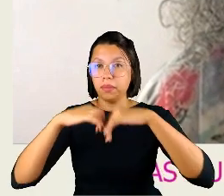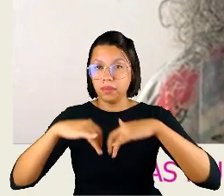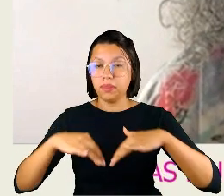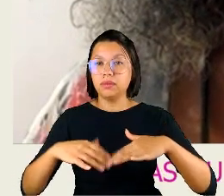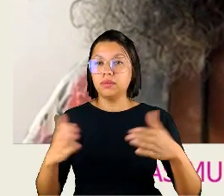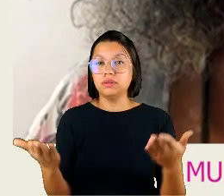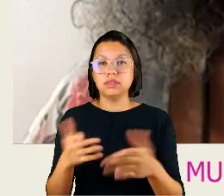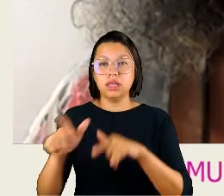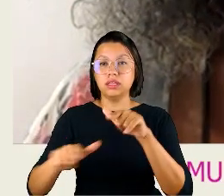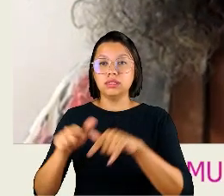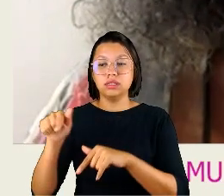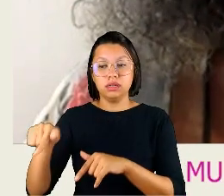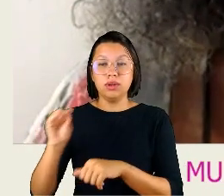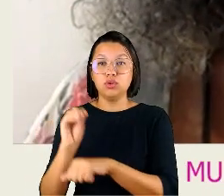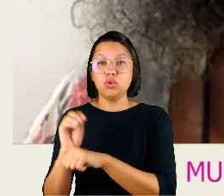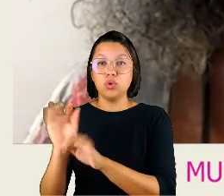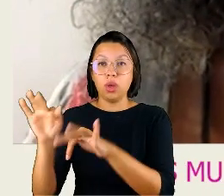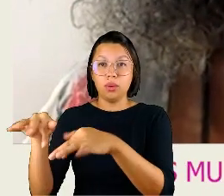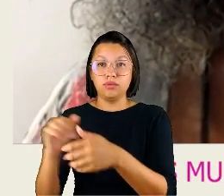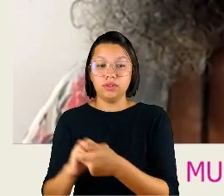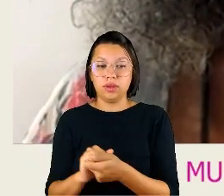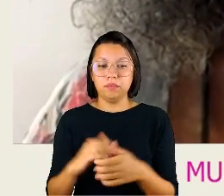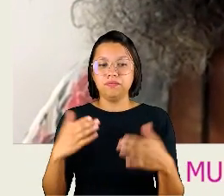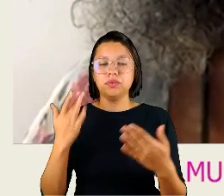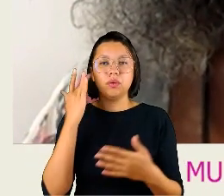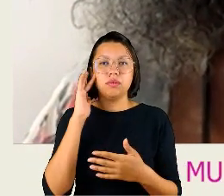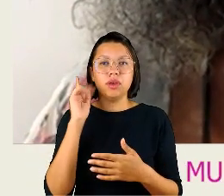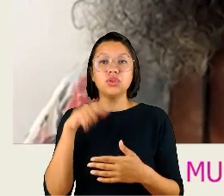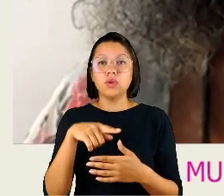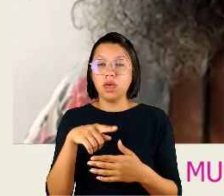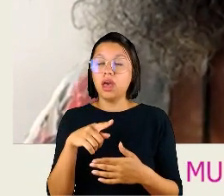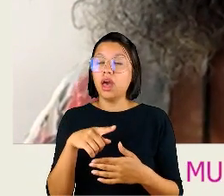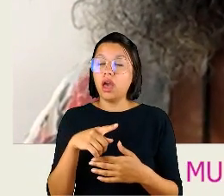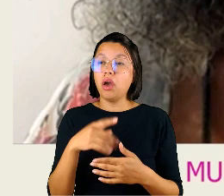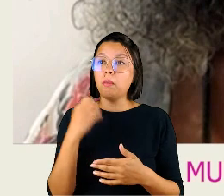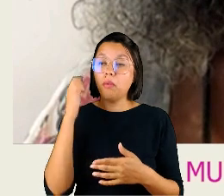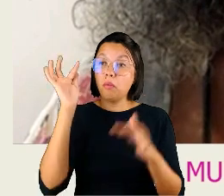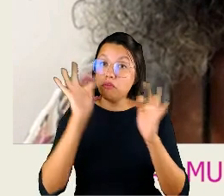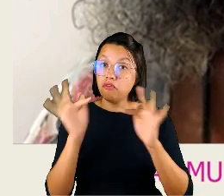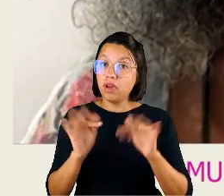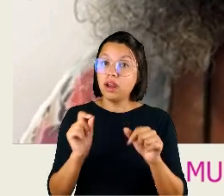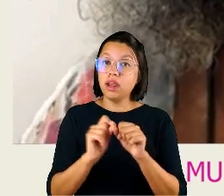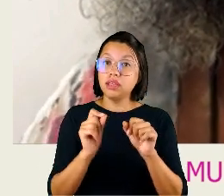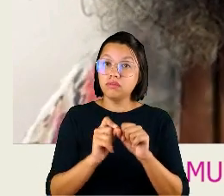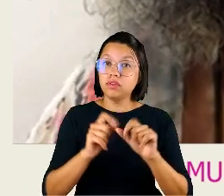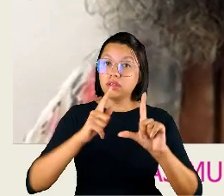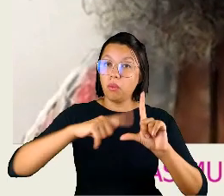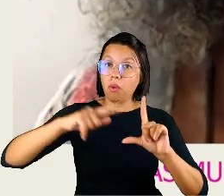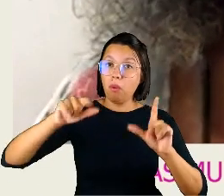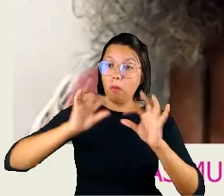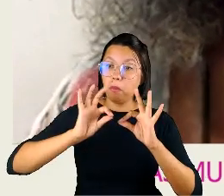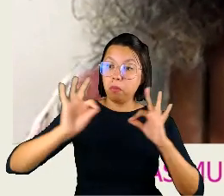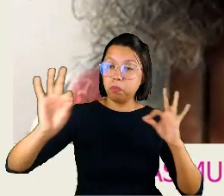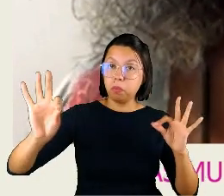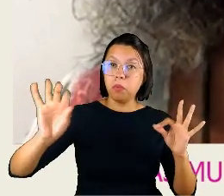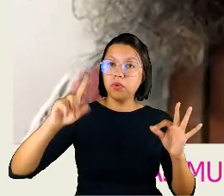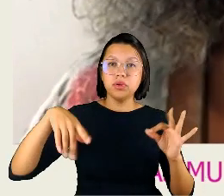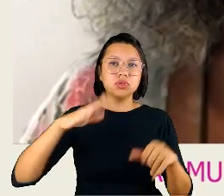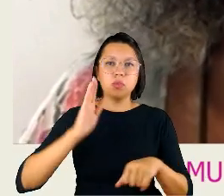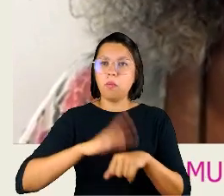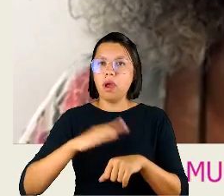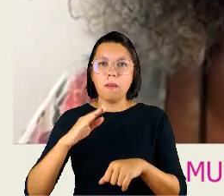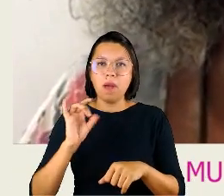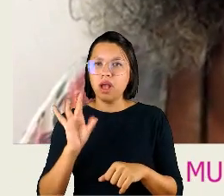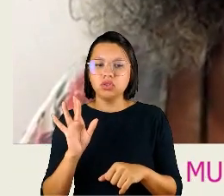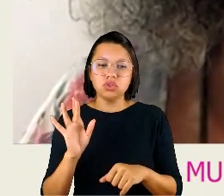dessa trabalhadora do cuidado final. Então, acho que a Amanda foi muito feliz em fazer um panorama de que isso não é mais